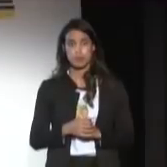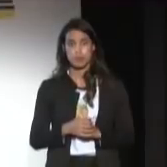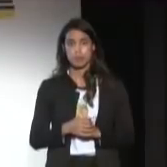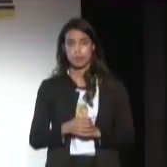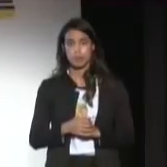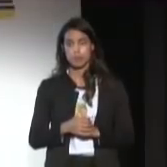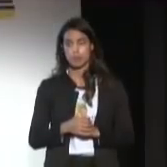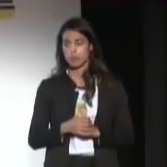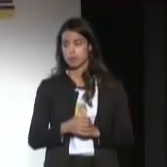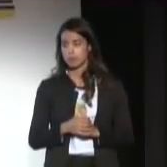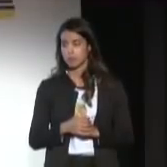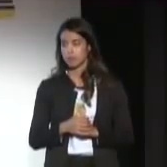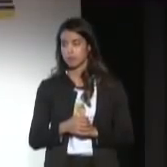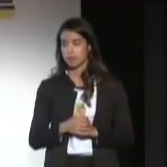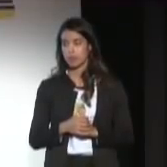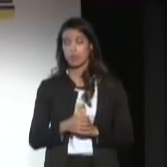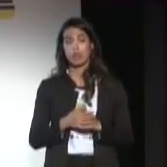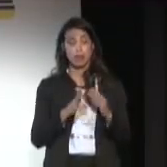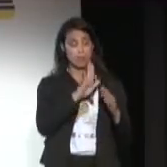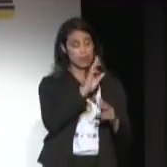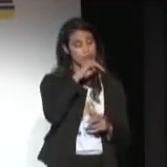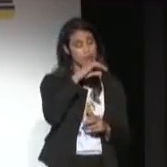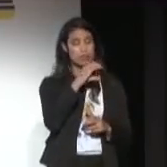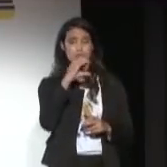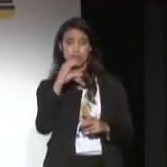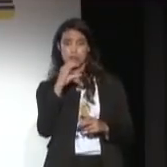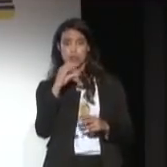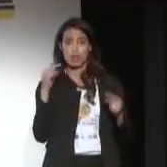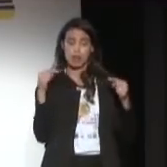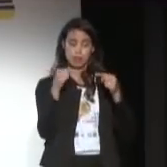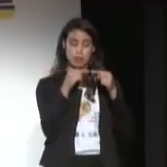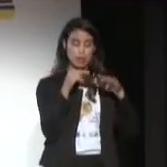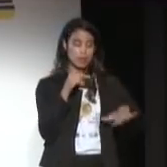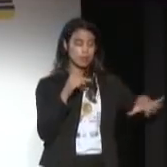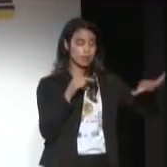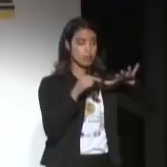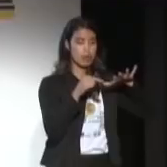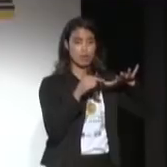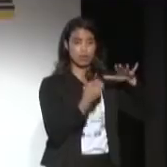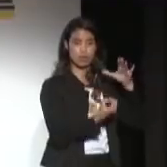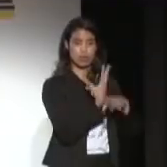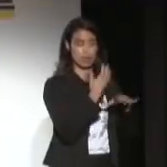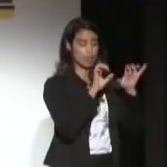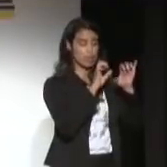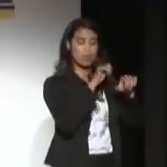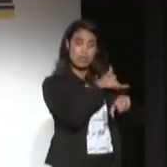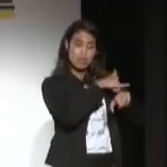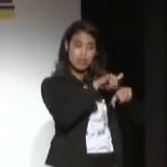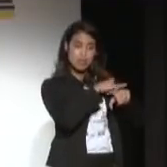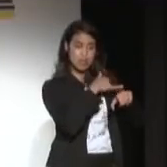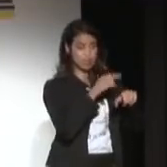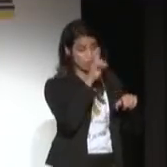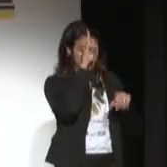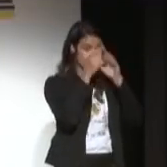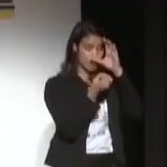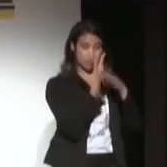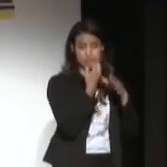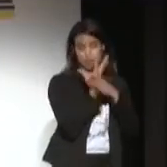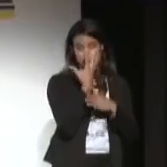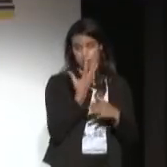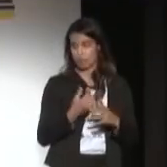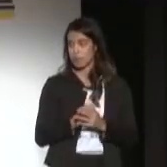Falar de implementação da BNCC é falar de espaços e estratégias formativas. Tá bom? Então, vamos lá, as estratégias que a gente vem utilizando na